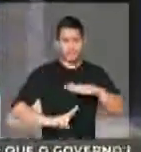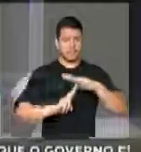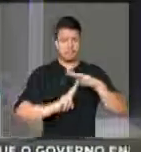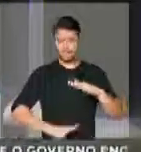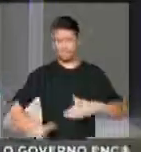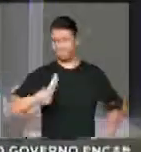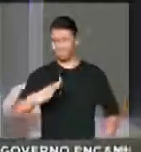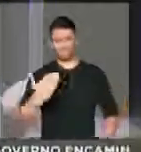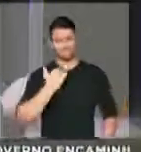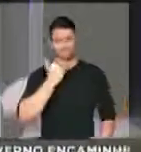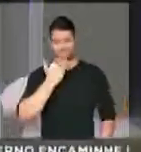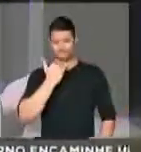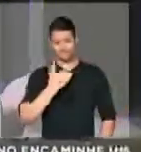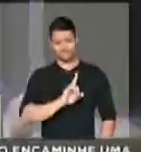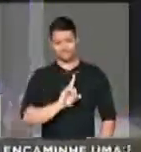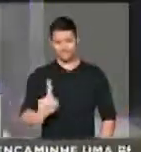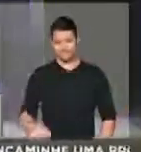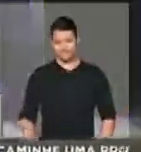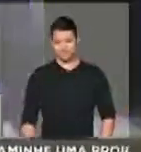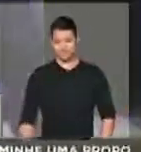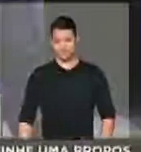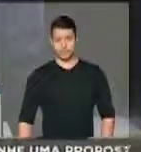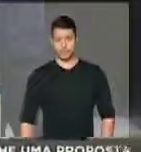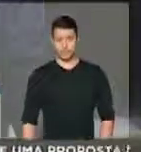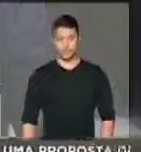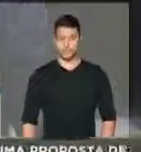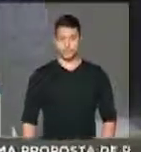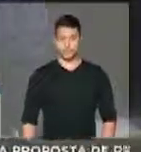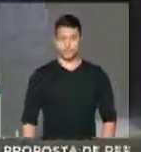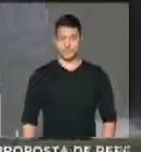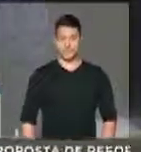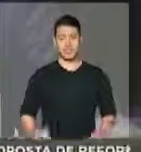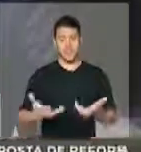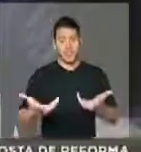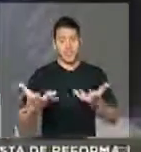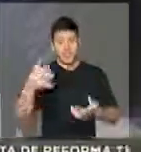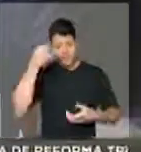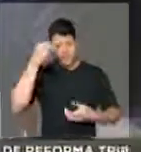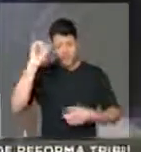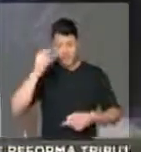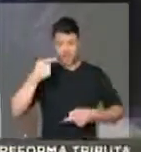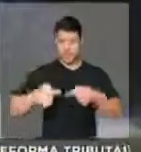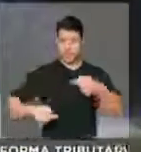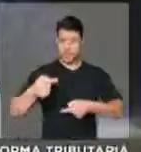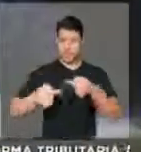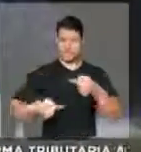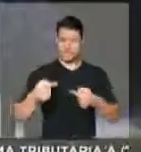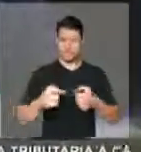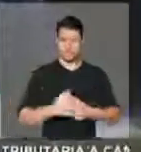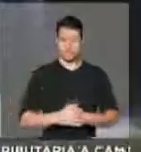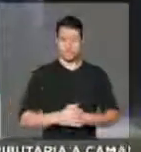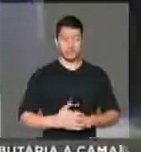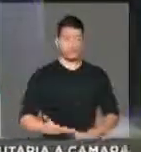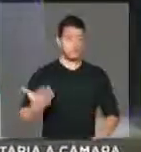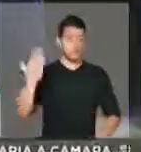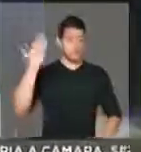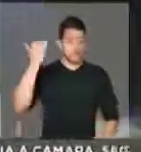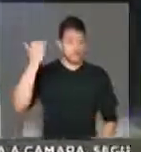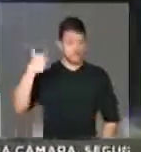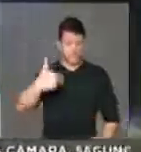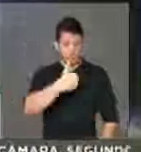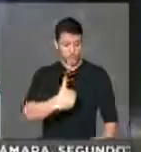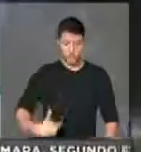de medida provisória? É fugir do debate. Há pouco tempo atrás, no governo